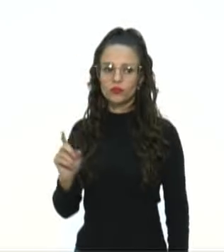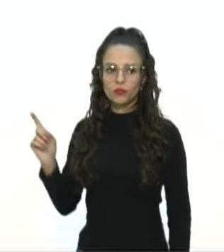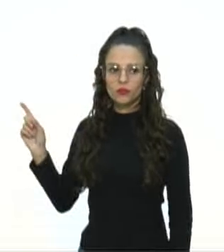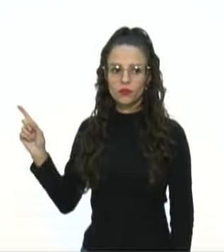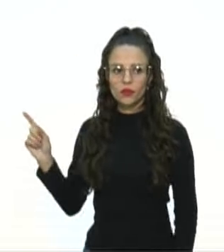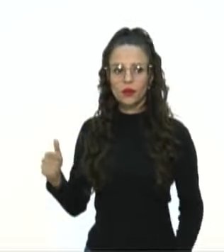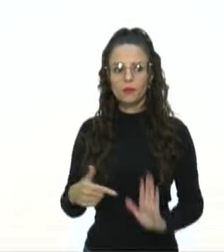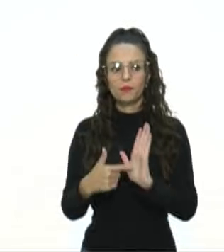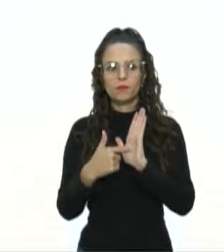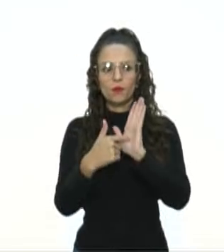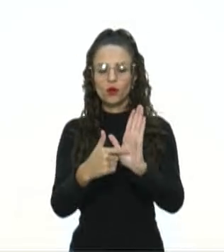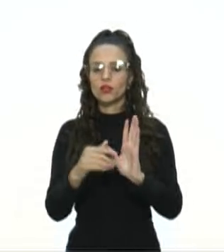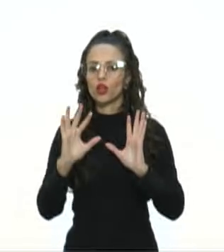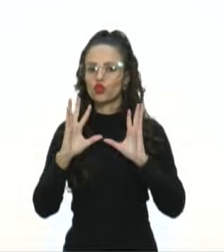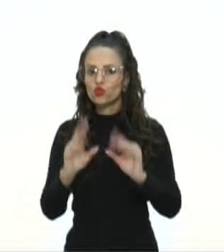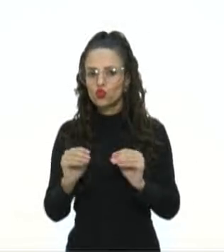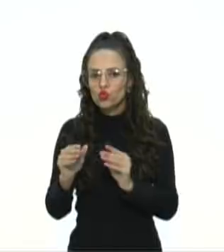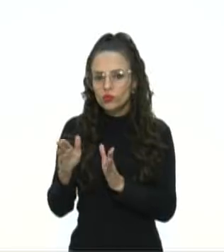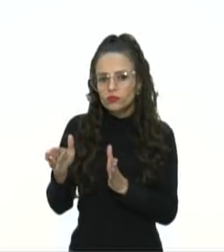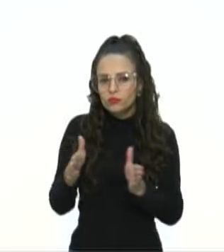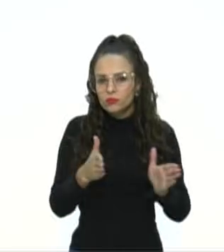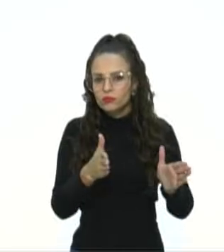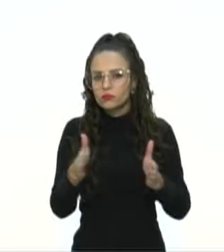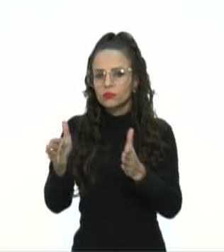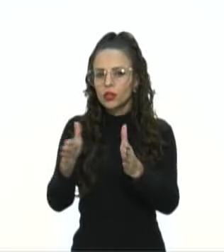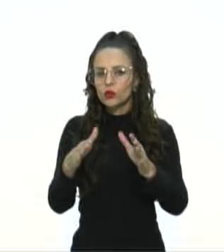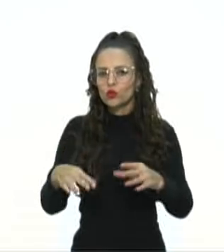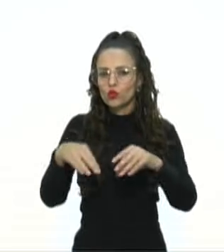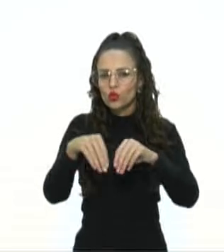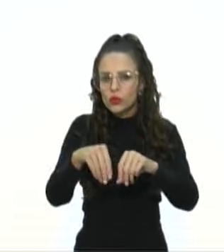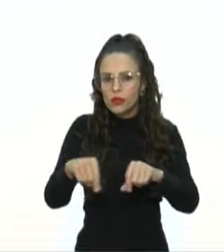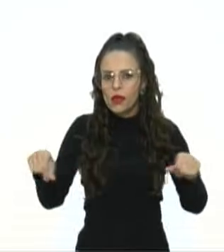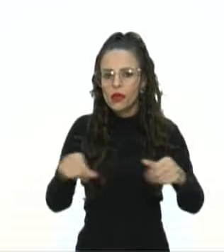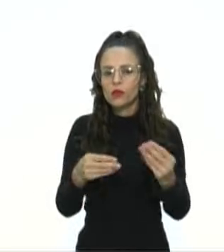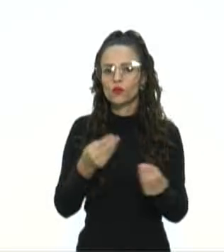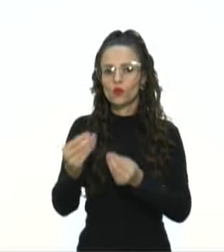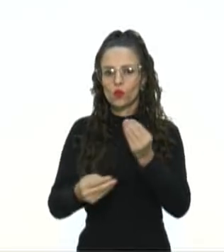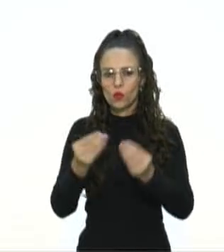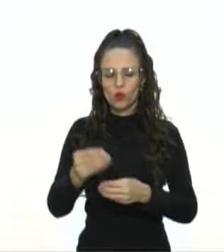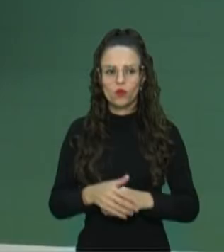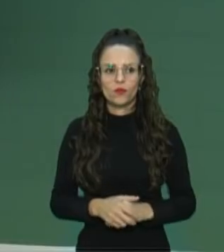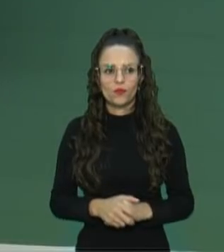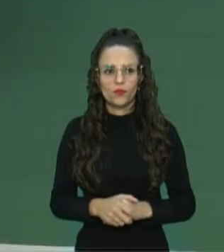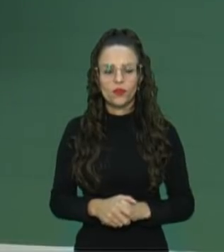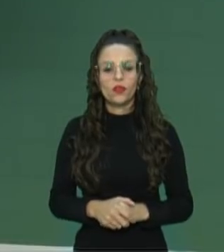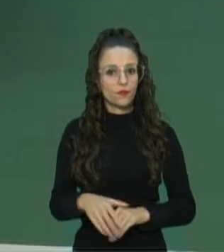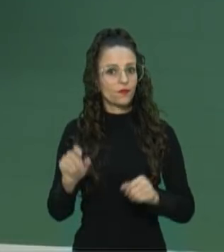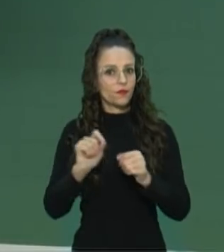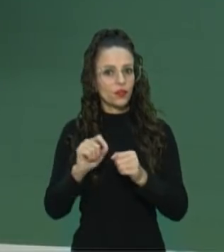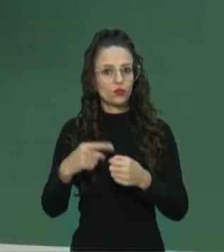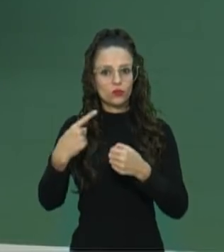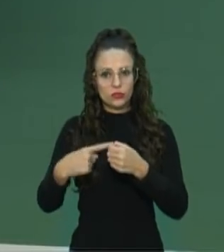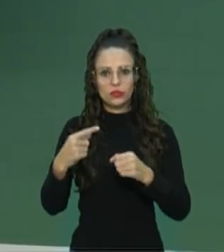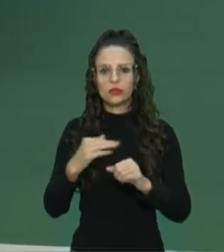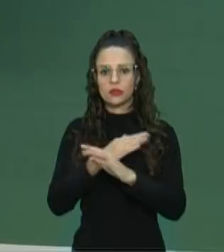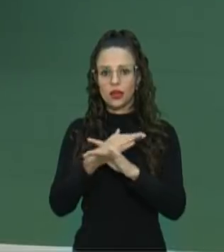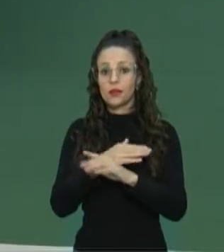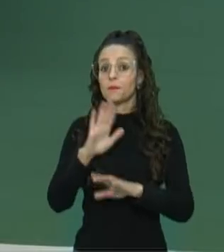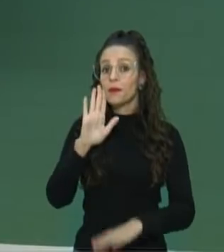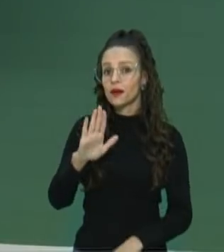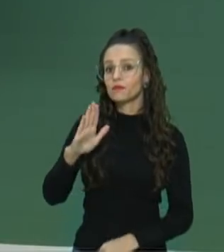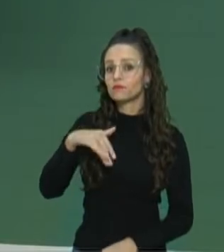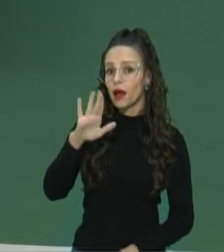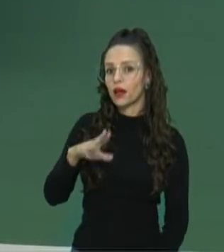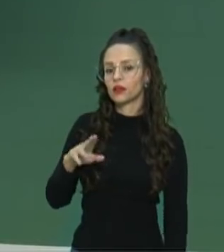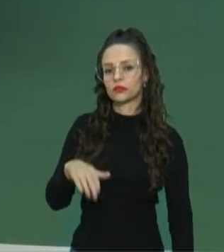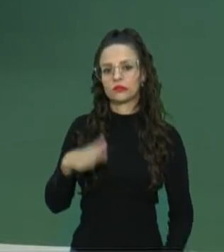está retratado toda a situação dos terrenos, né? Então, aqui foi realizado em ambiente urbano, né? Mas ela é muito mais utilizada,